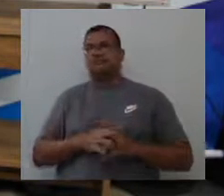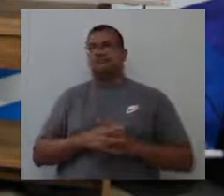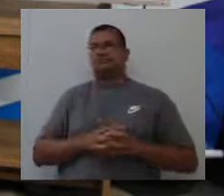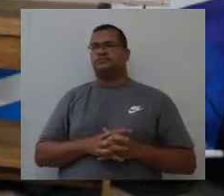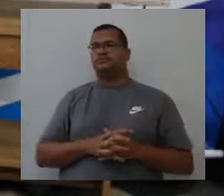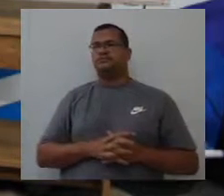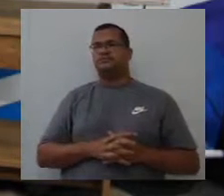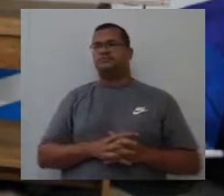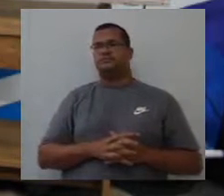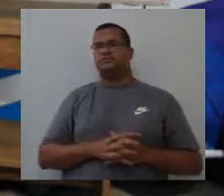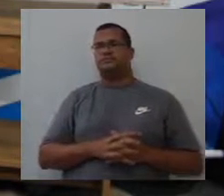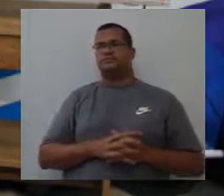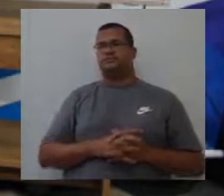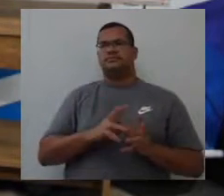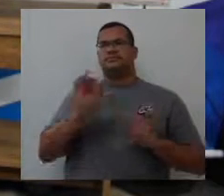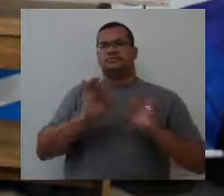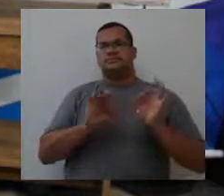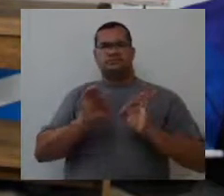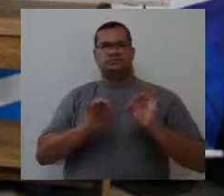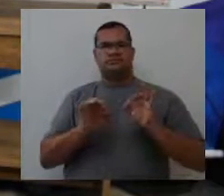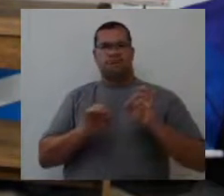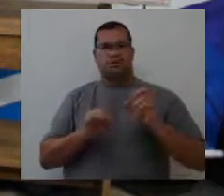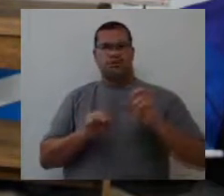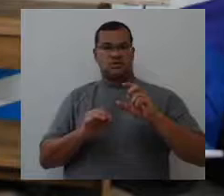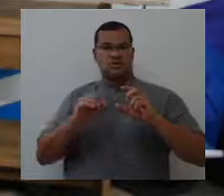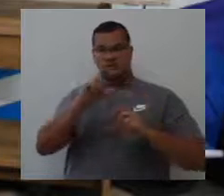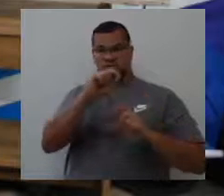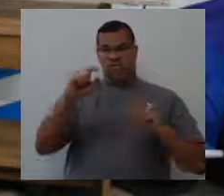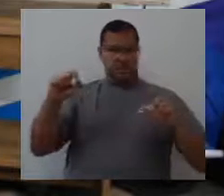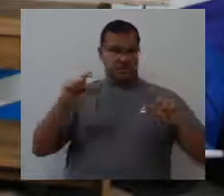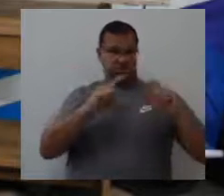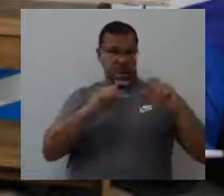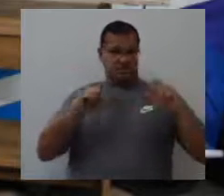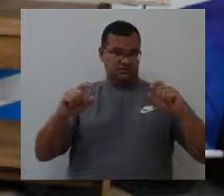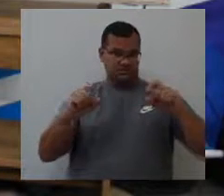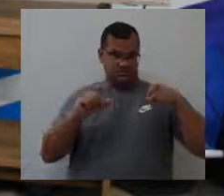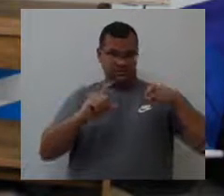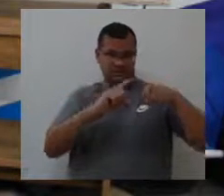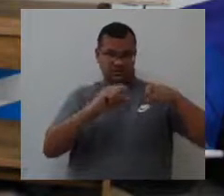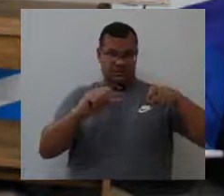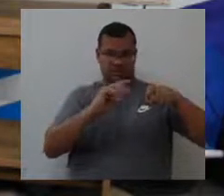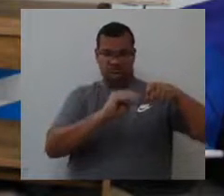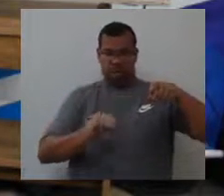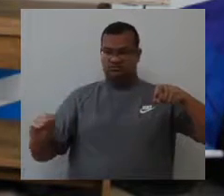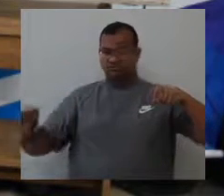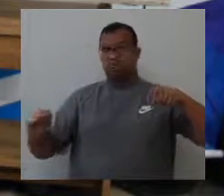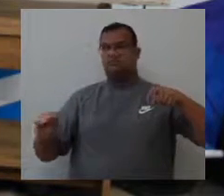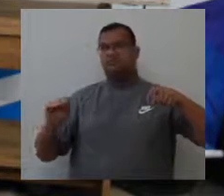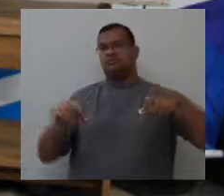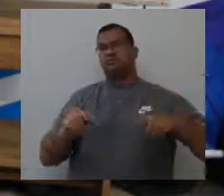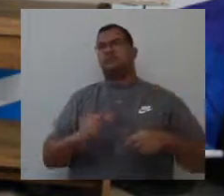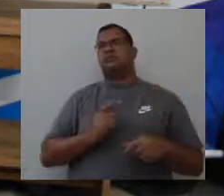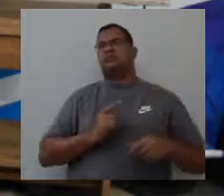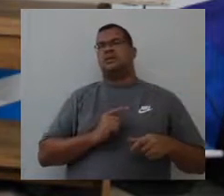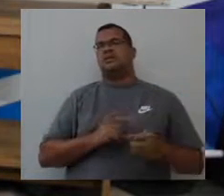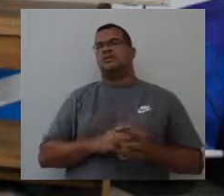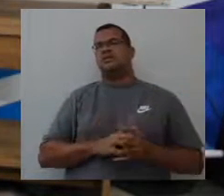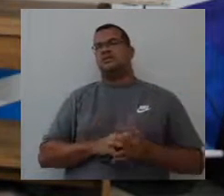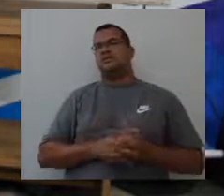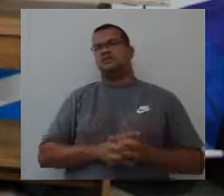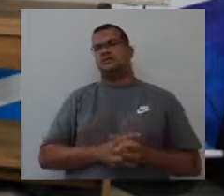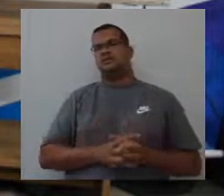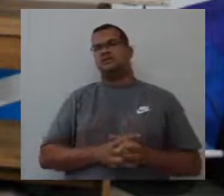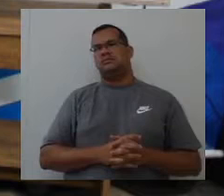montar aqui o 100, eu passo dividindo, ó, e eu encontro 300 vezes 25% dividido por